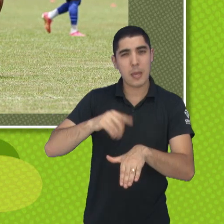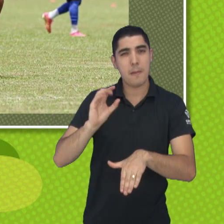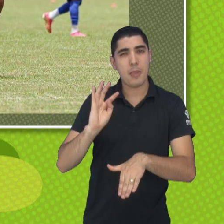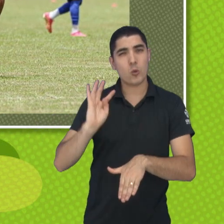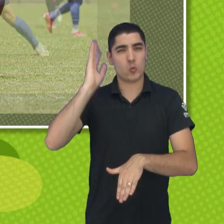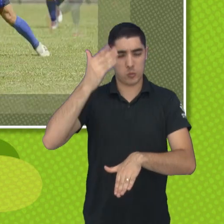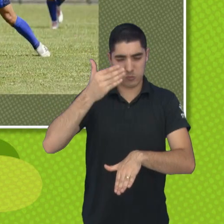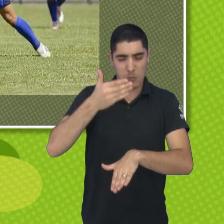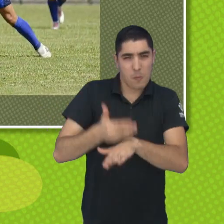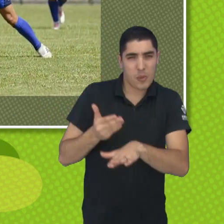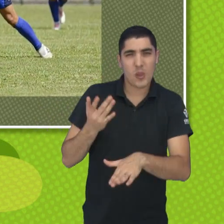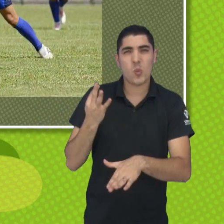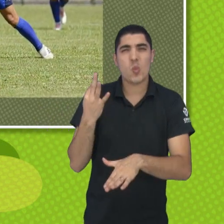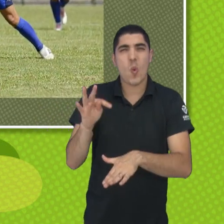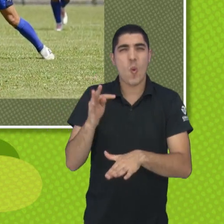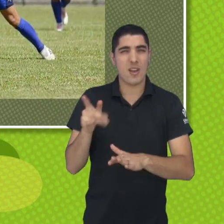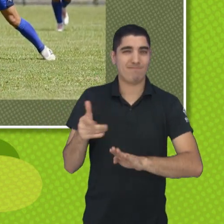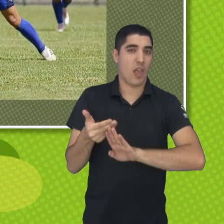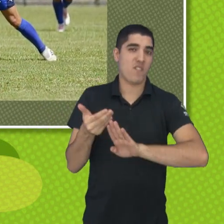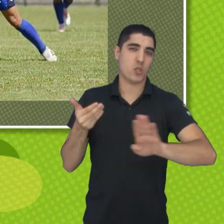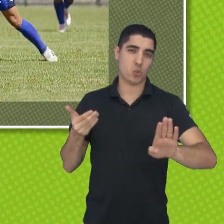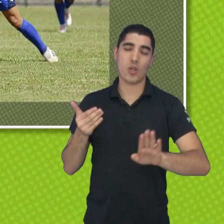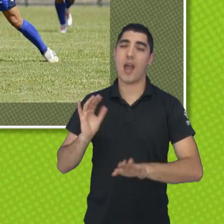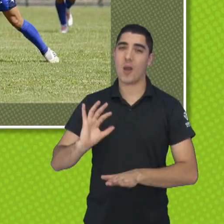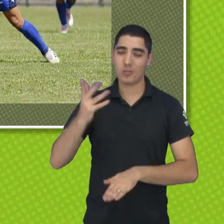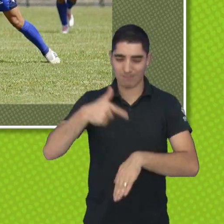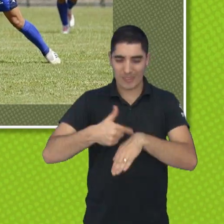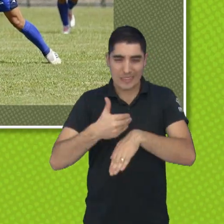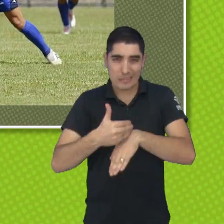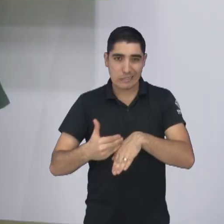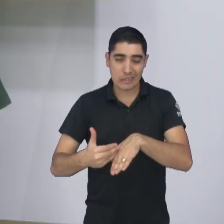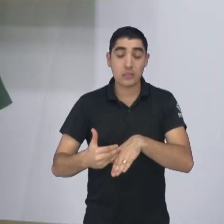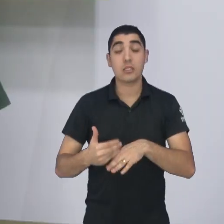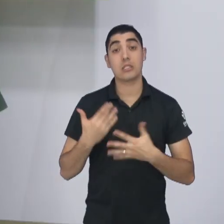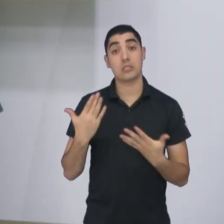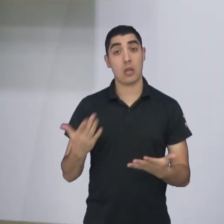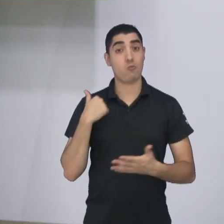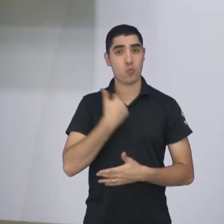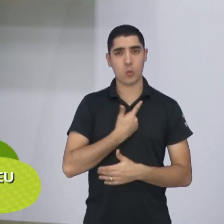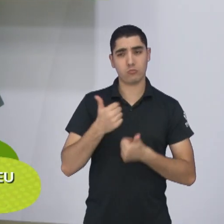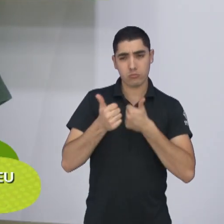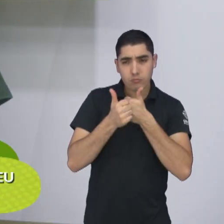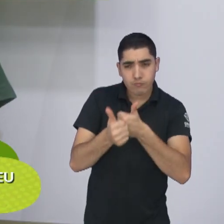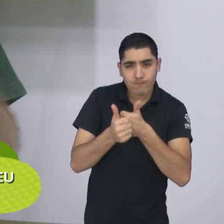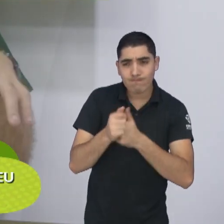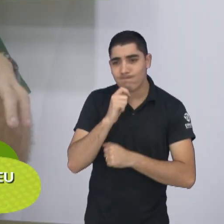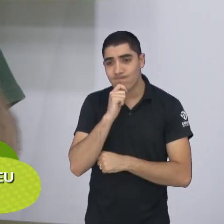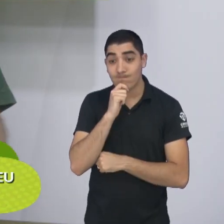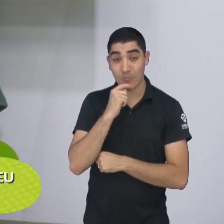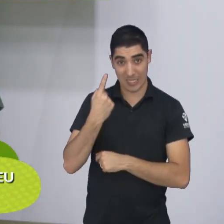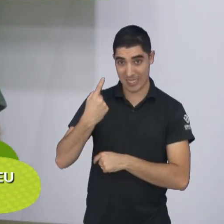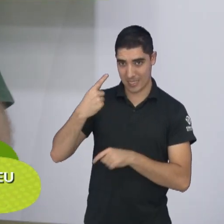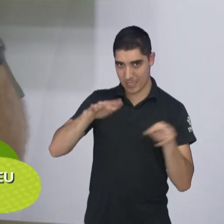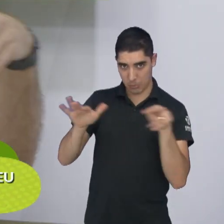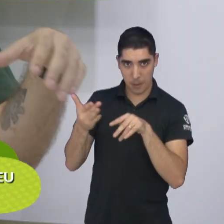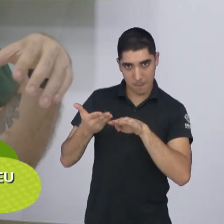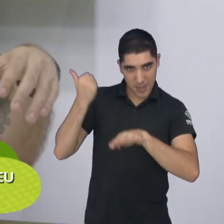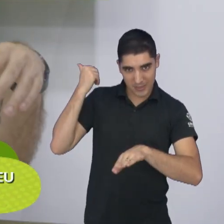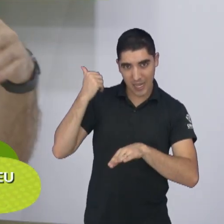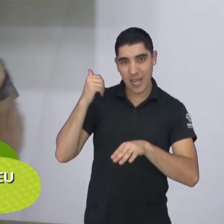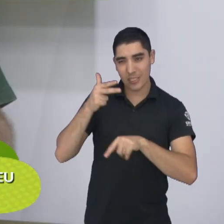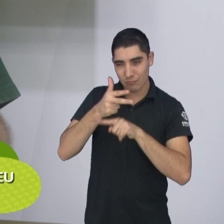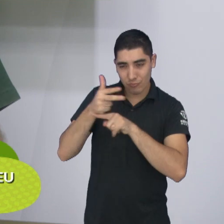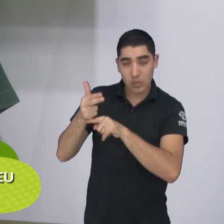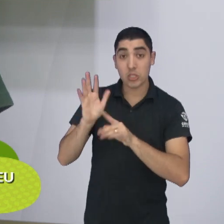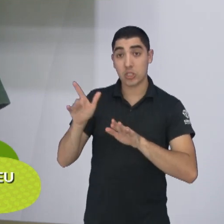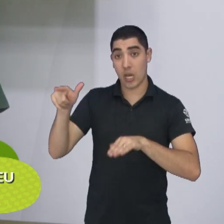dele. Ele já treinou, quando a gente foi acompanhar o treinamento na última semana, que ele fez um treino com 3